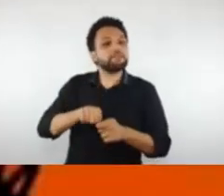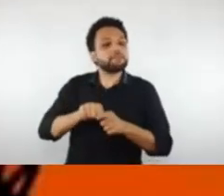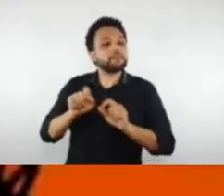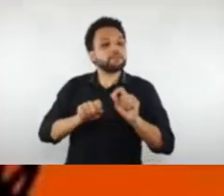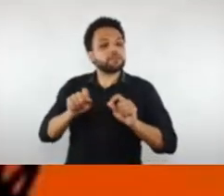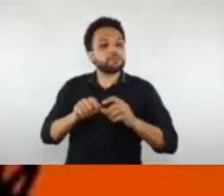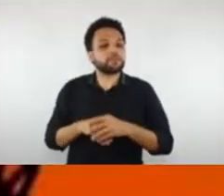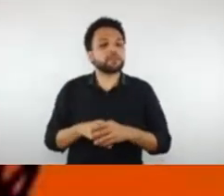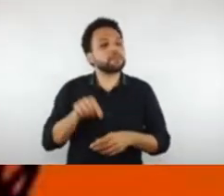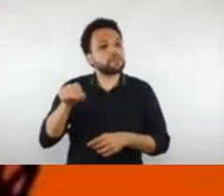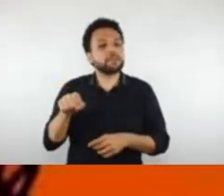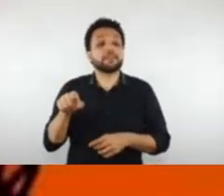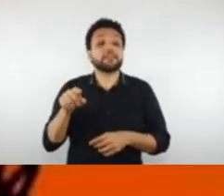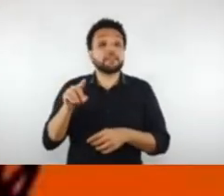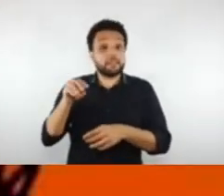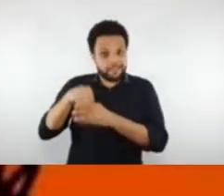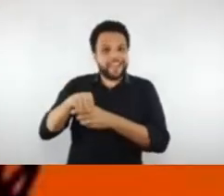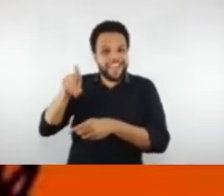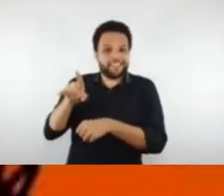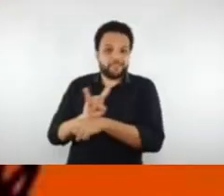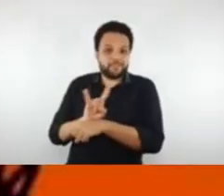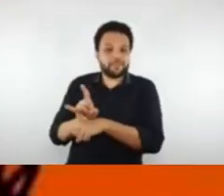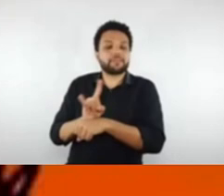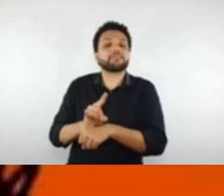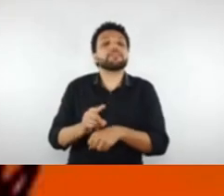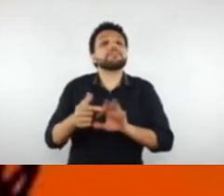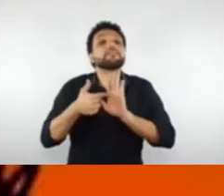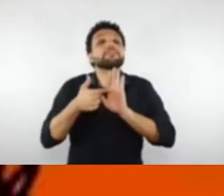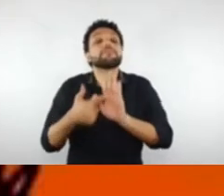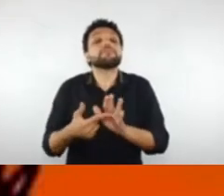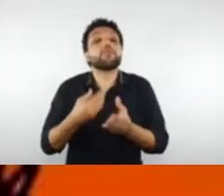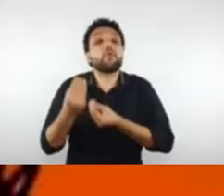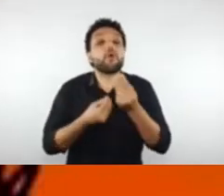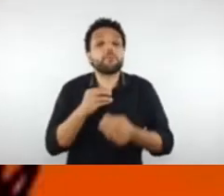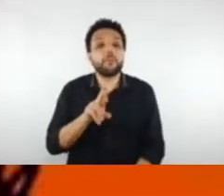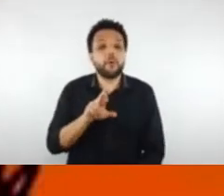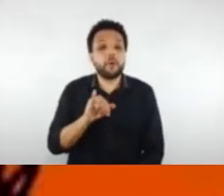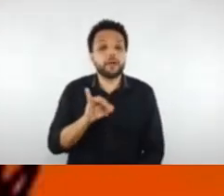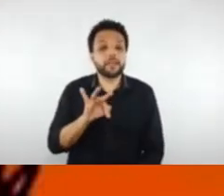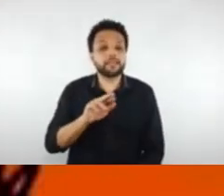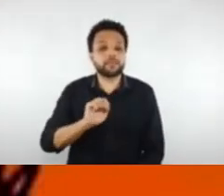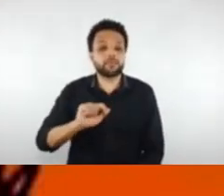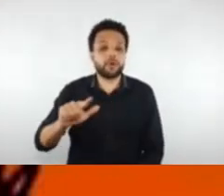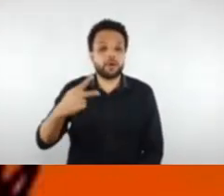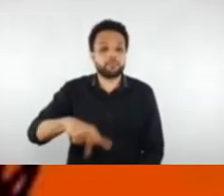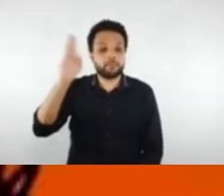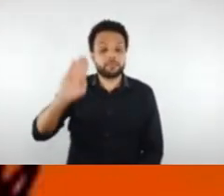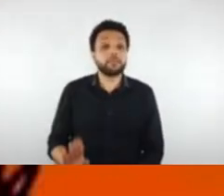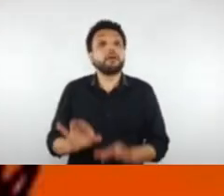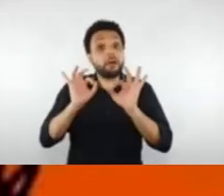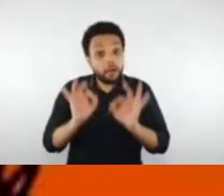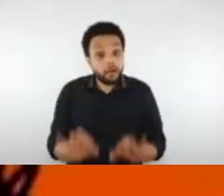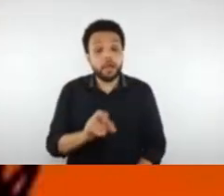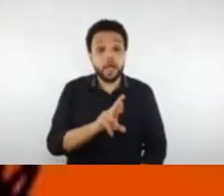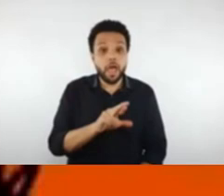Ele traz no documentário os rituais brasileiros. Então, a gente está falando dos rituais mesmo, né,